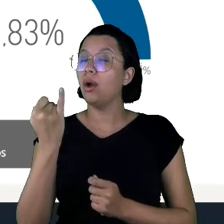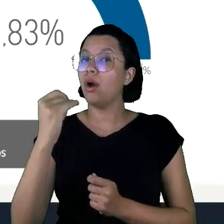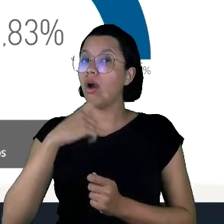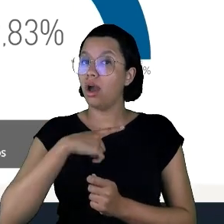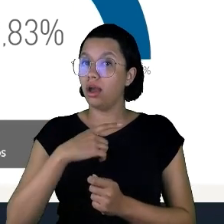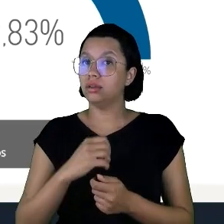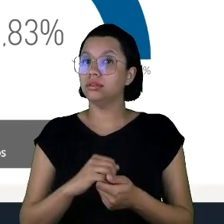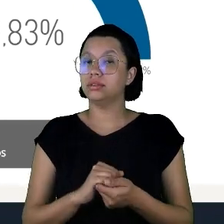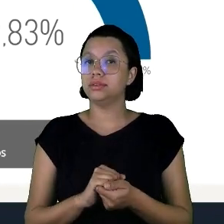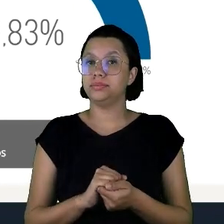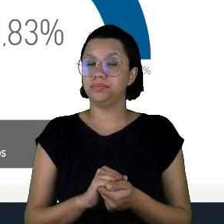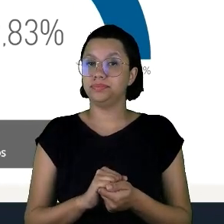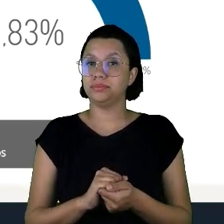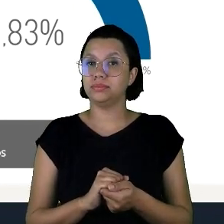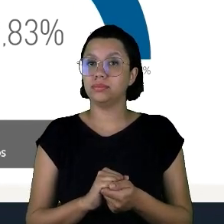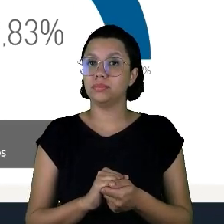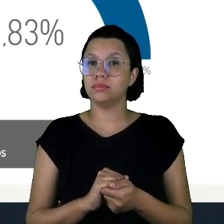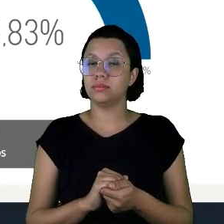administrativamente, é importante ter